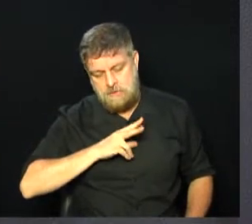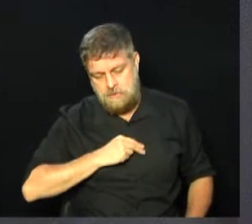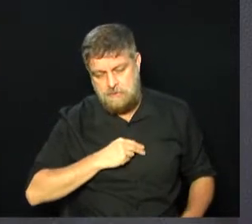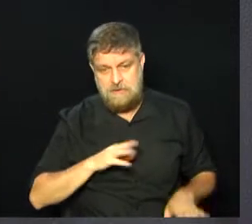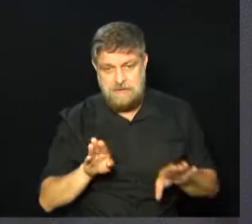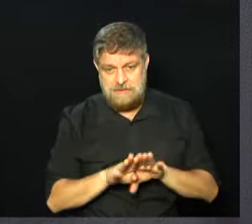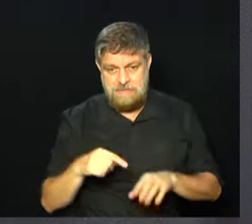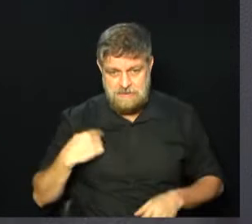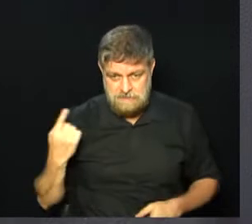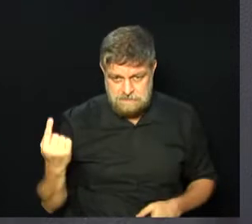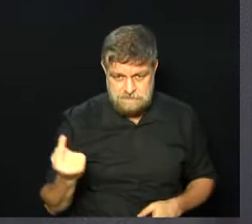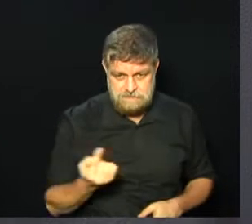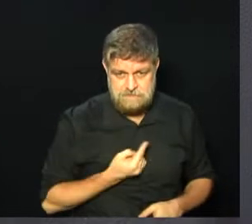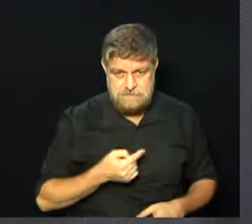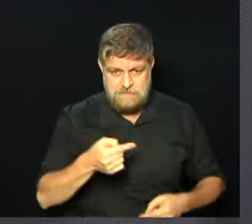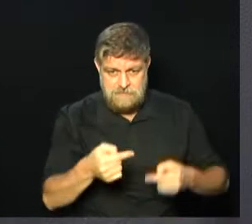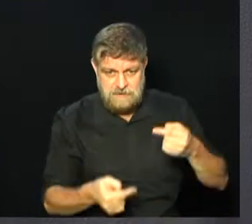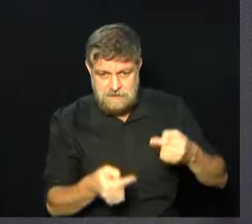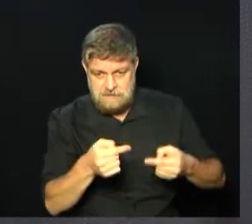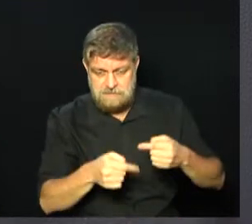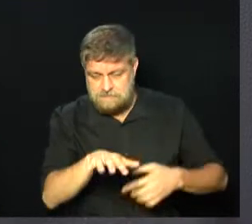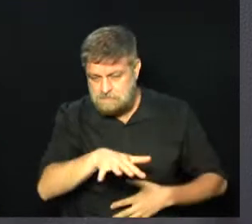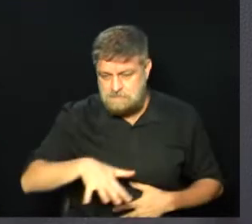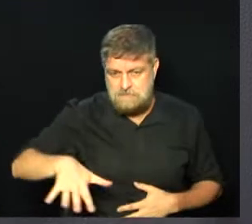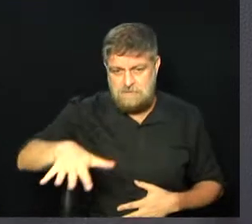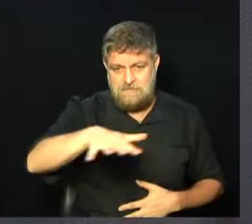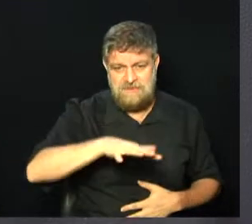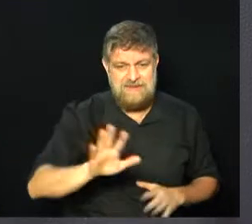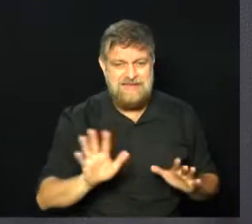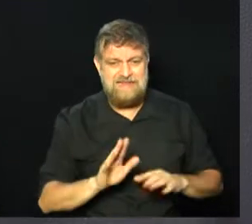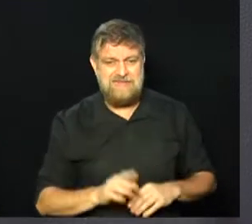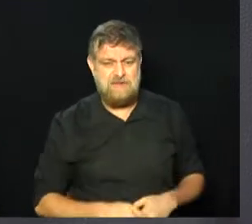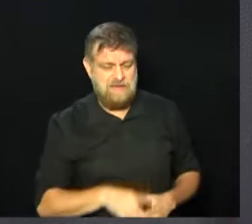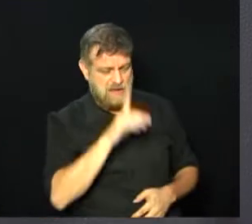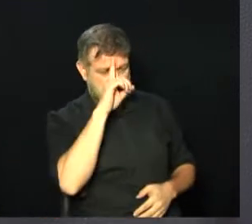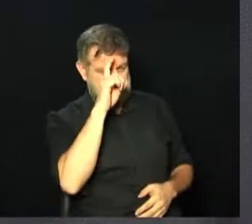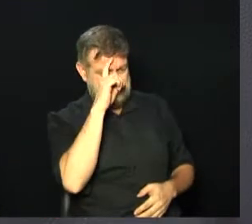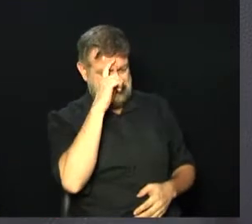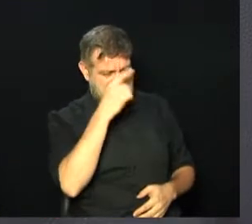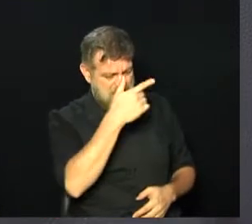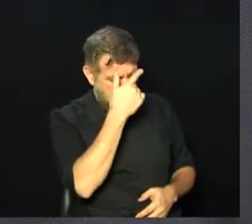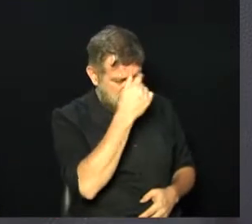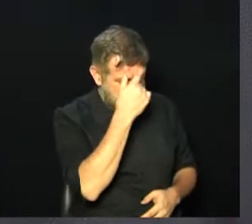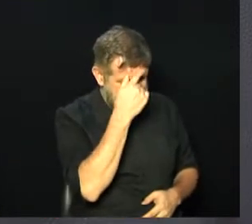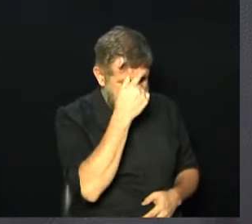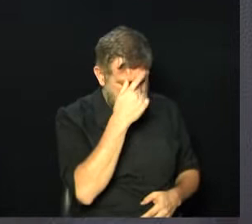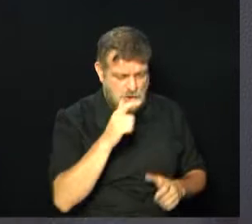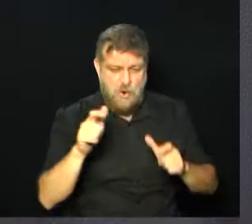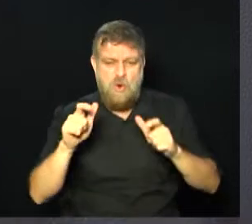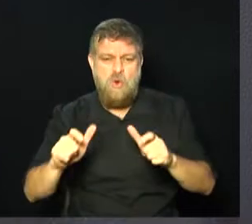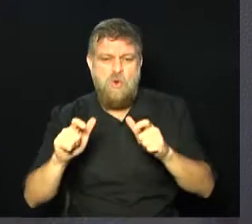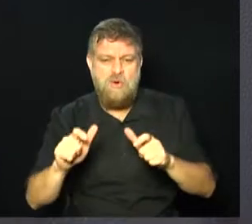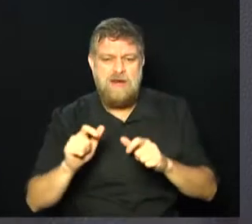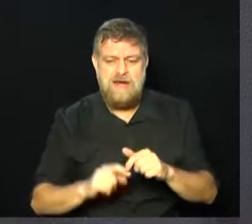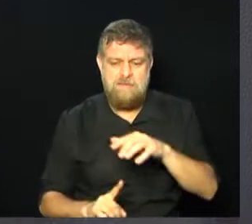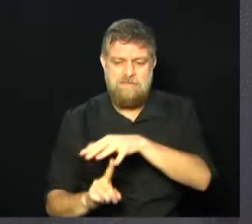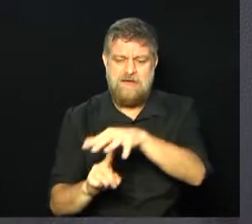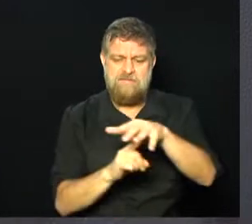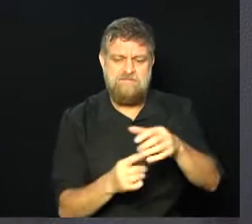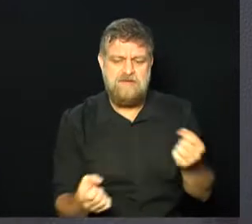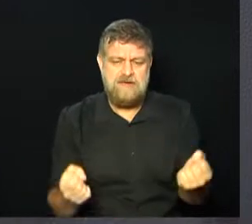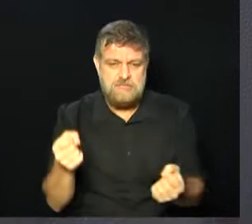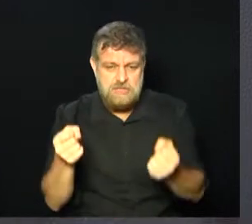gente levar essa discussão para um ambiente fora de um cenário muito acadêmico, e, por exemplo, numa feira de